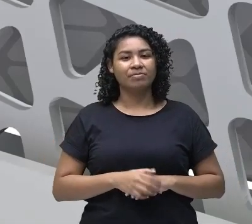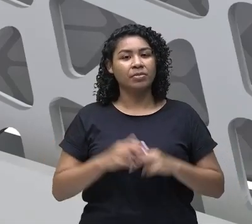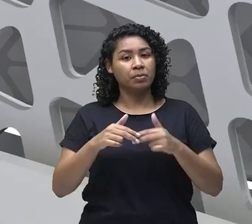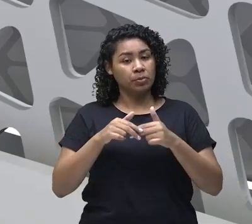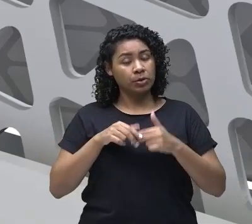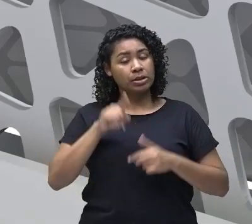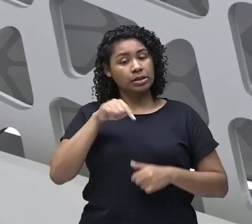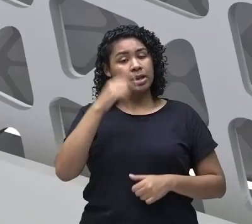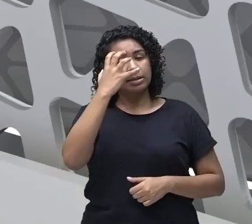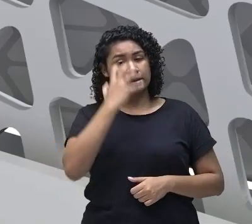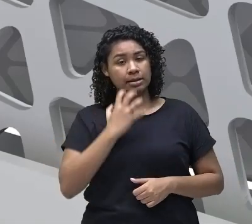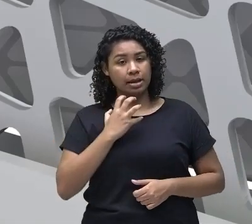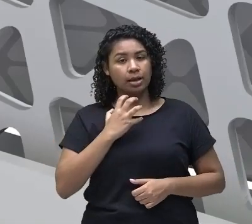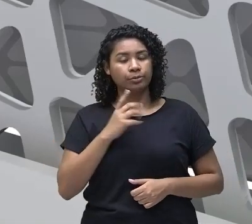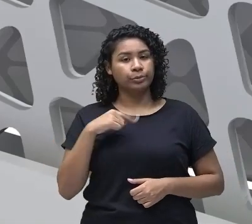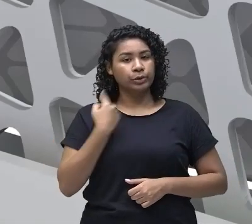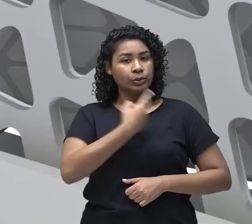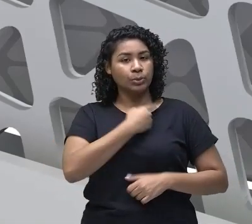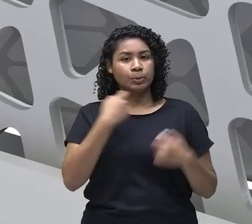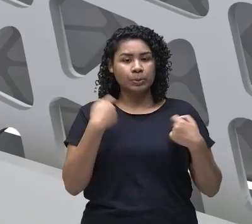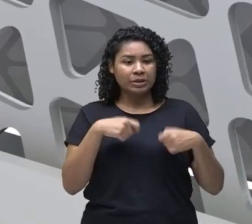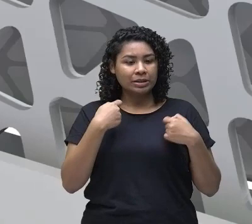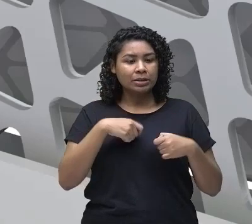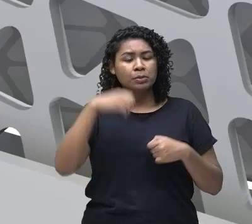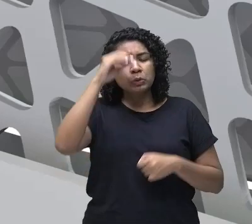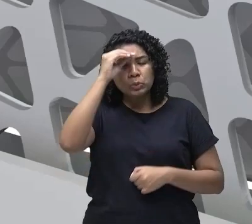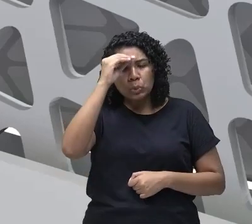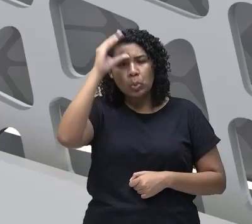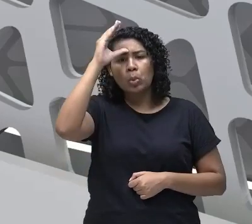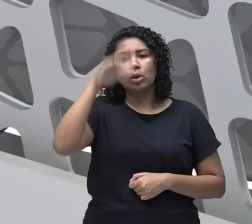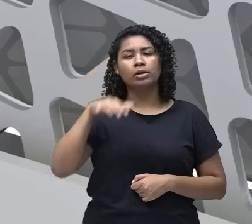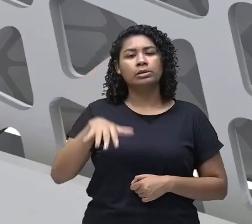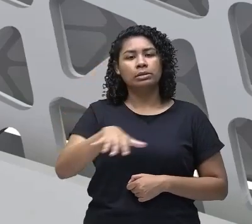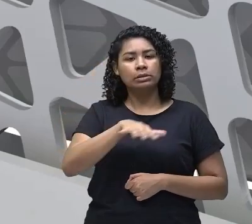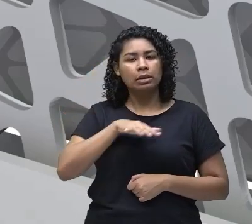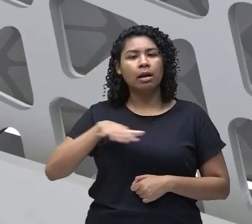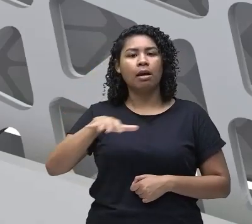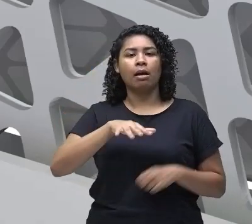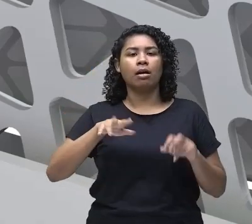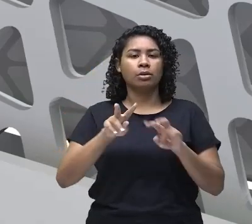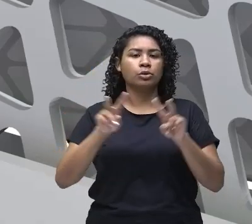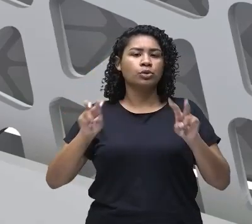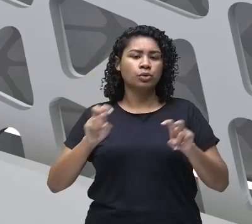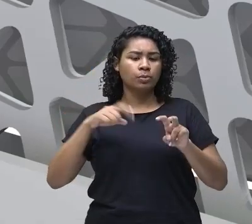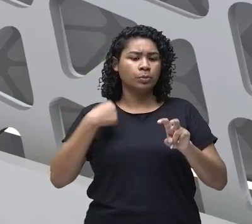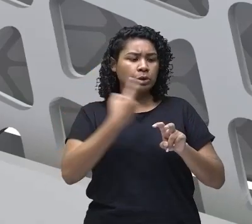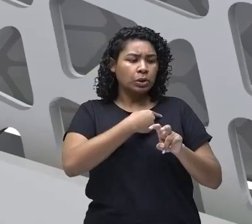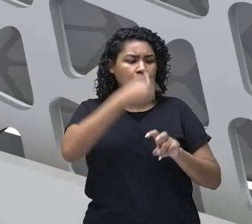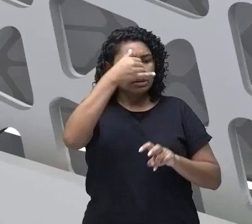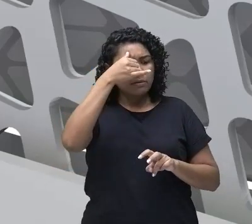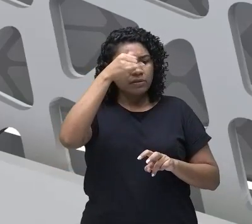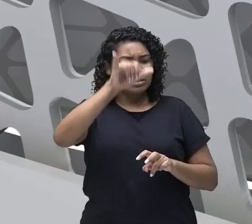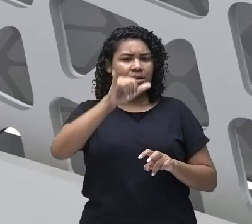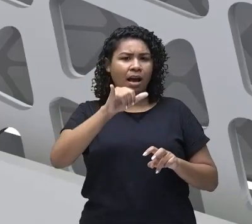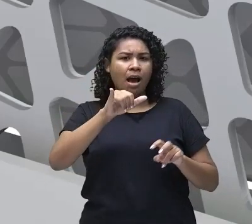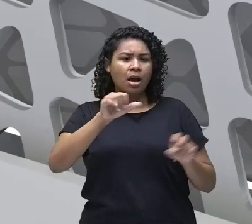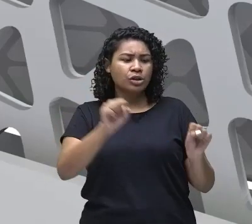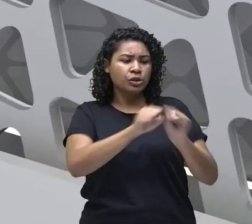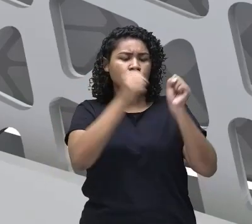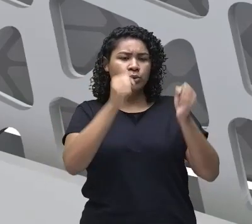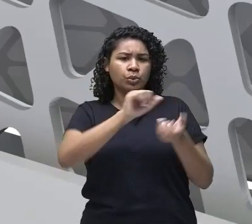sério isso, por isso a necessidade do conhecimento, de sabermos o que podemos fazer para ajudar aí